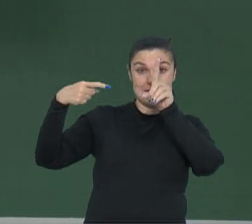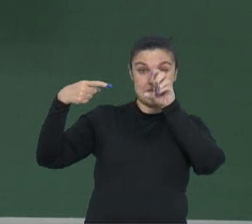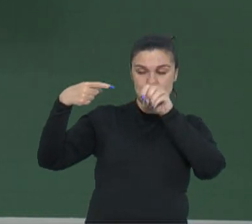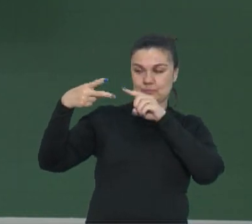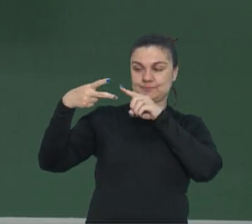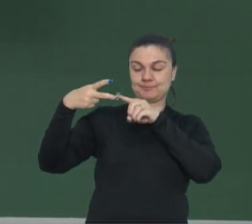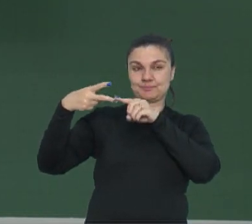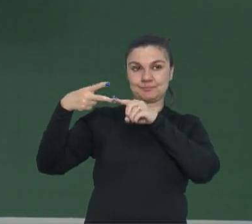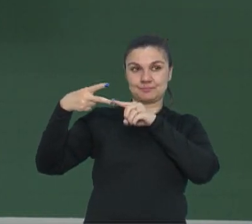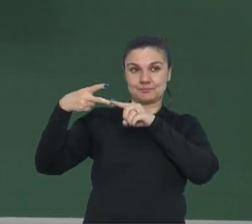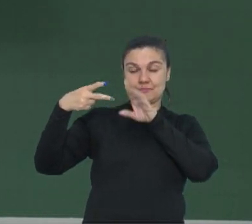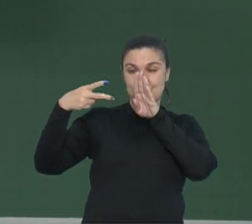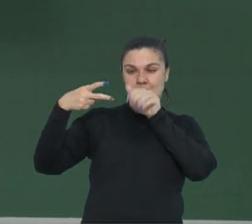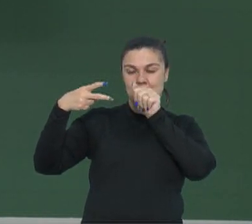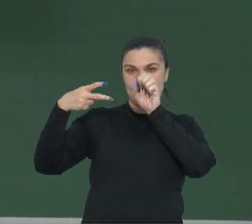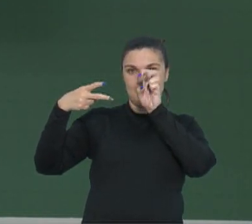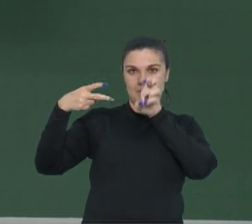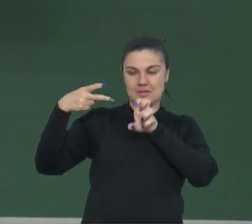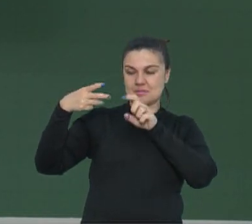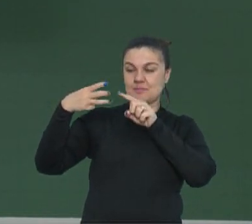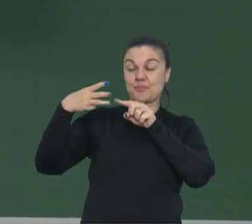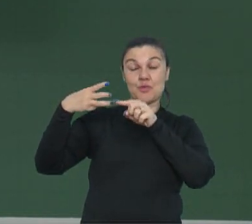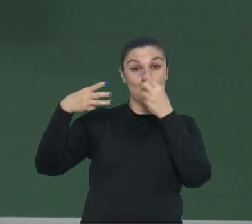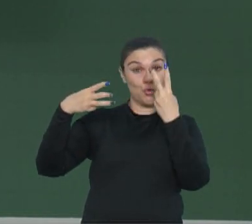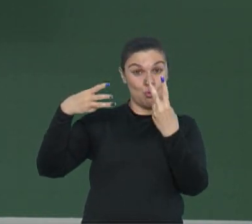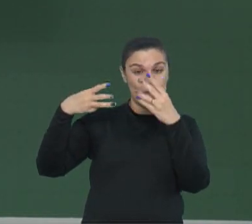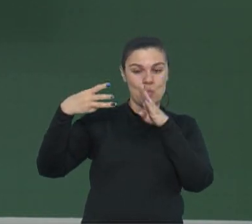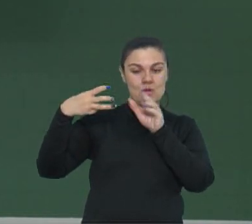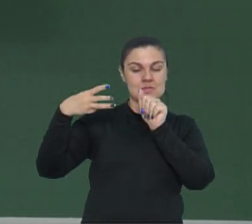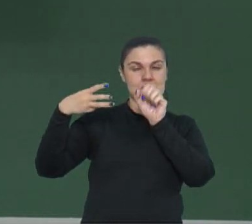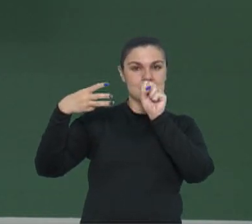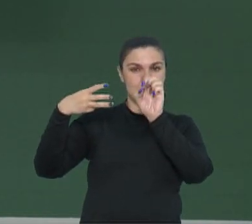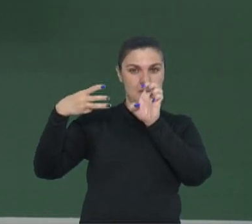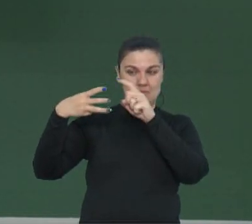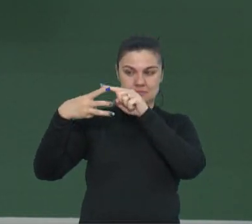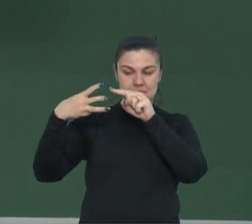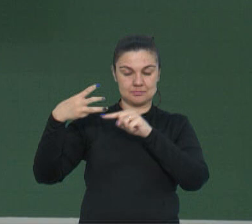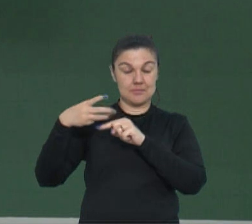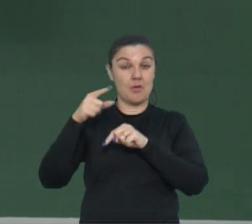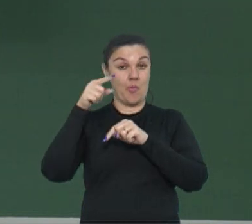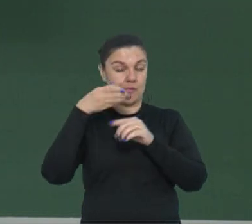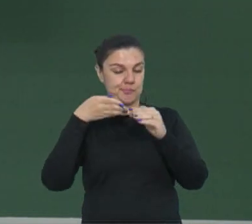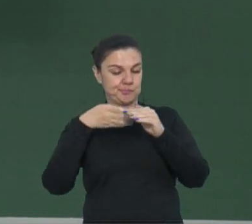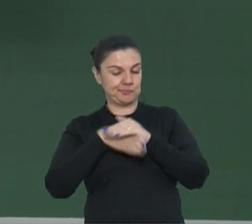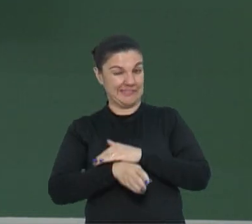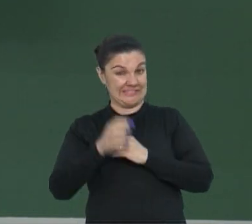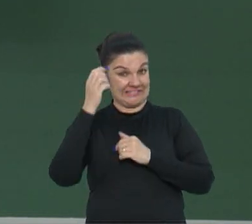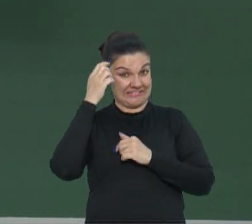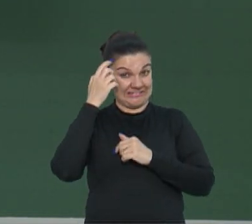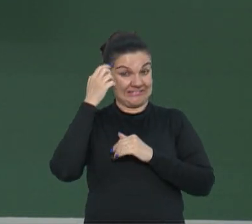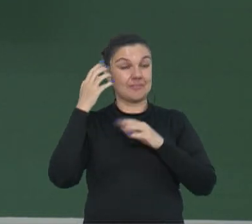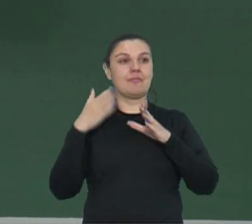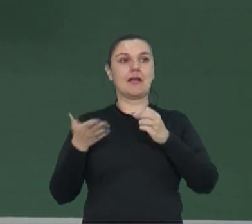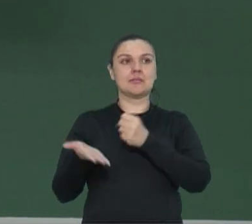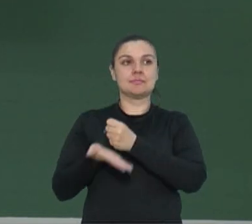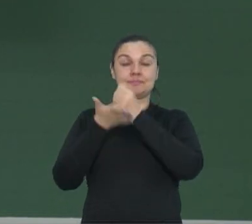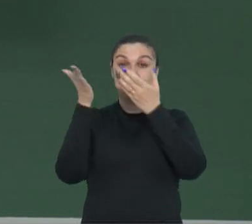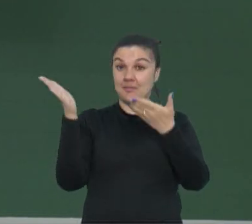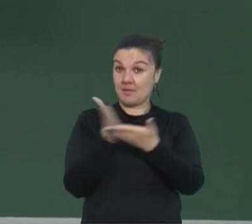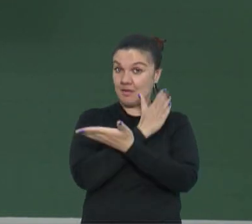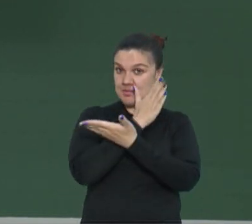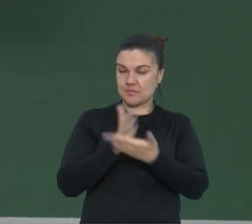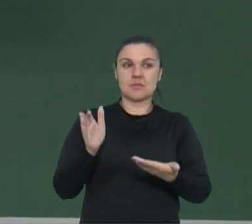base, podem surgir 2 bases. E esse comportamento do óxido, nós vamos ver que vai servir como